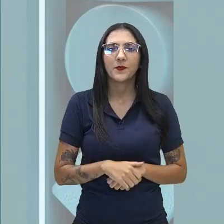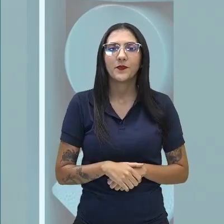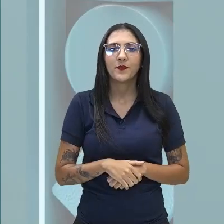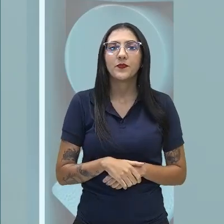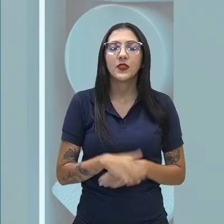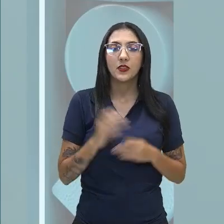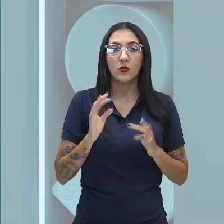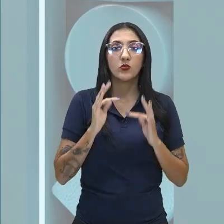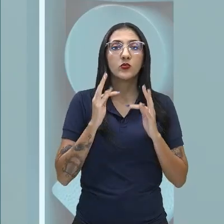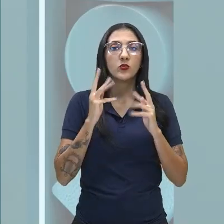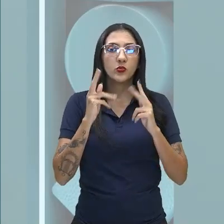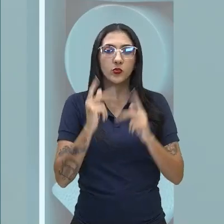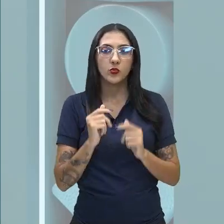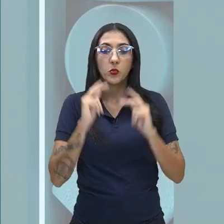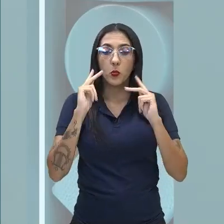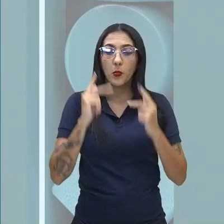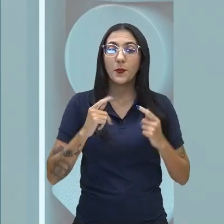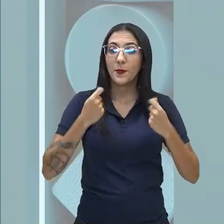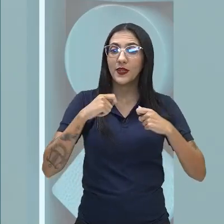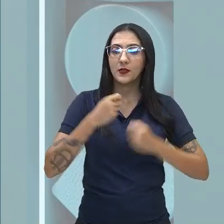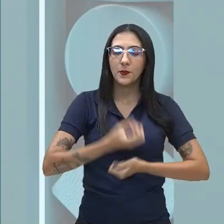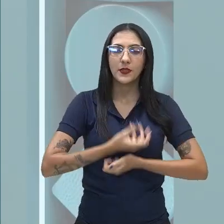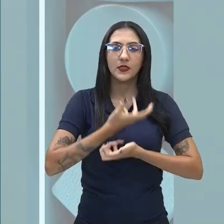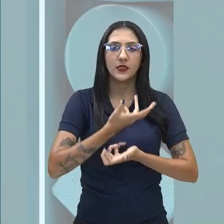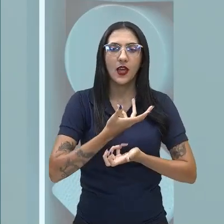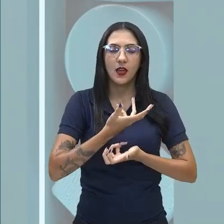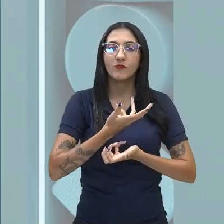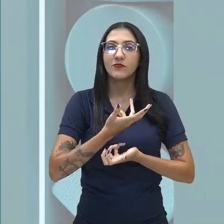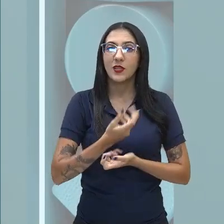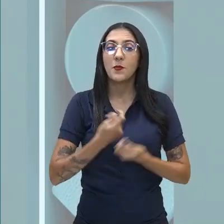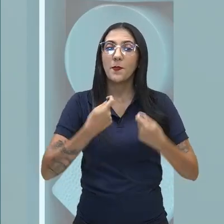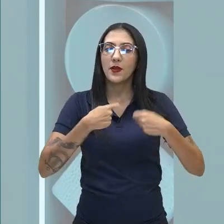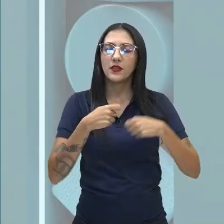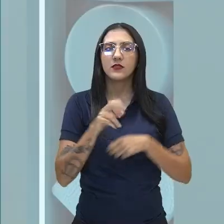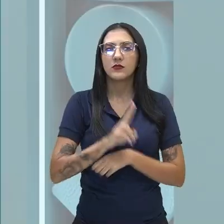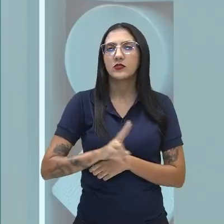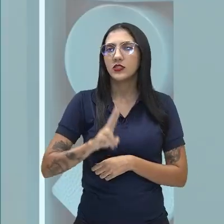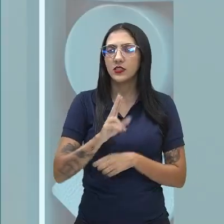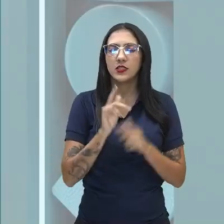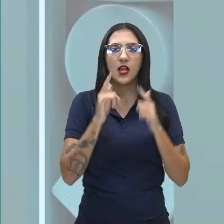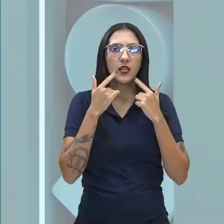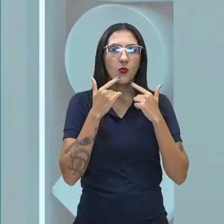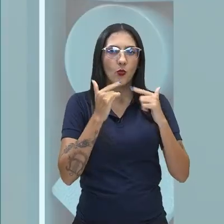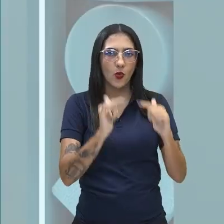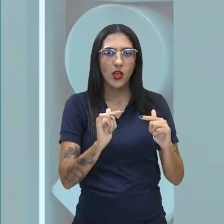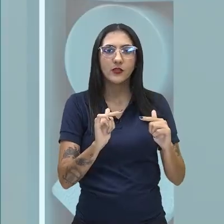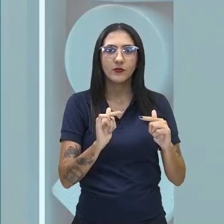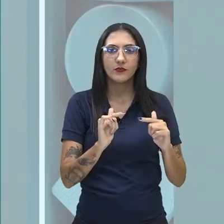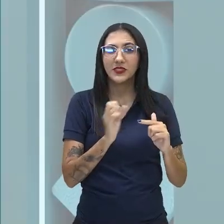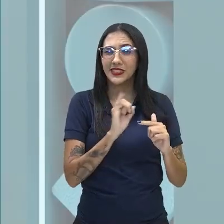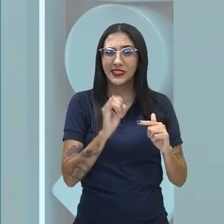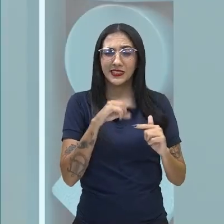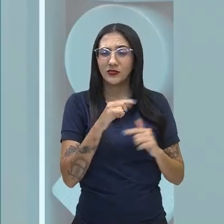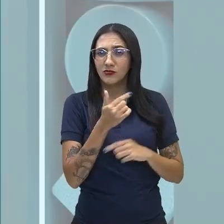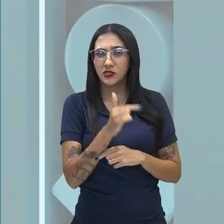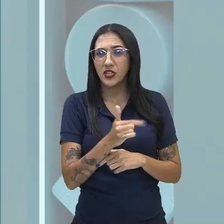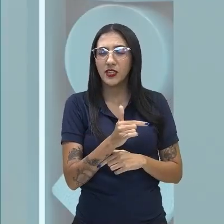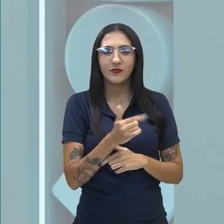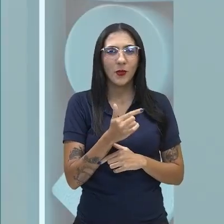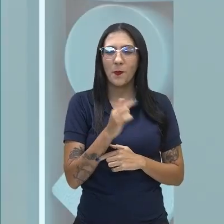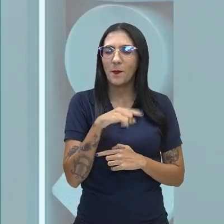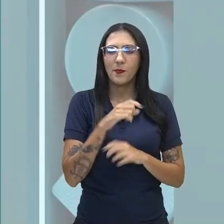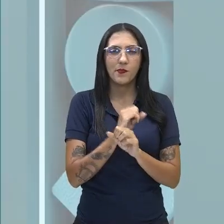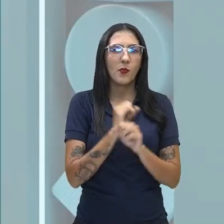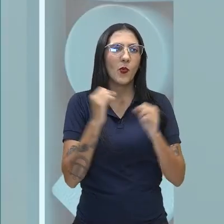que o ser humano precisa expressar, ele deve utilizar a linguagem. Sem ela, não há possibilidade